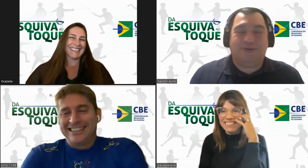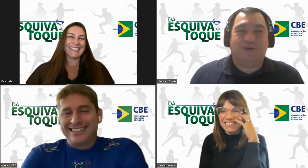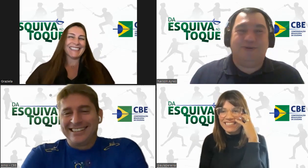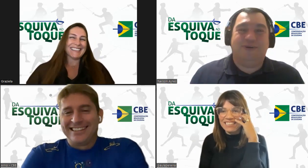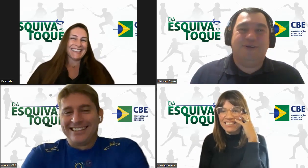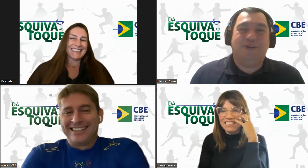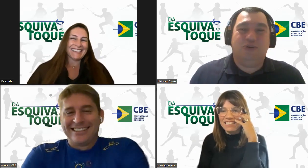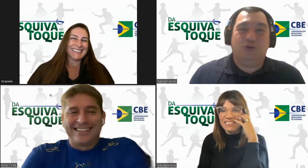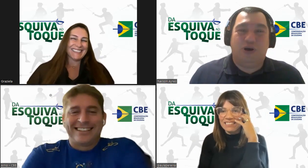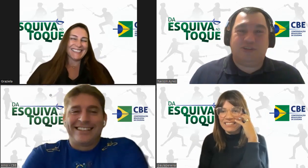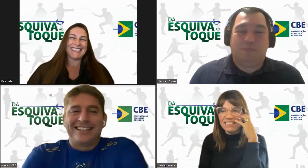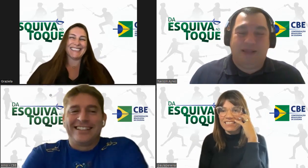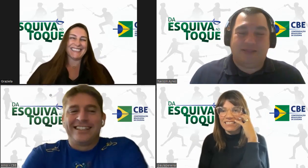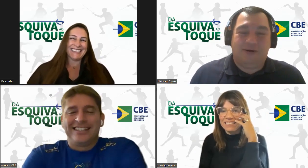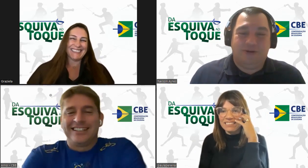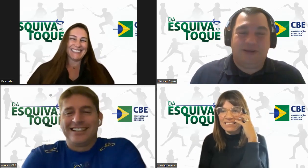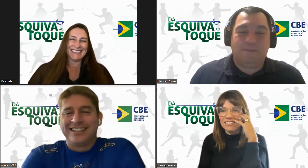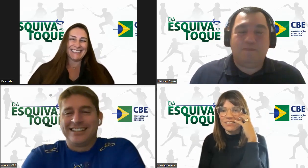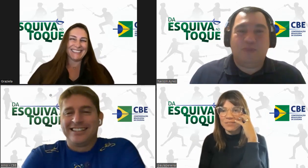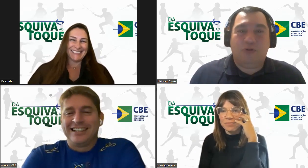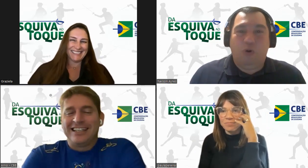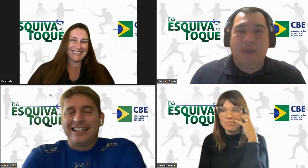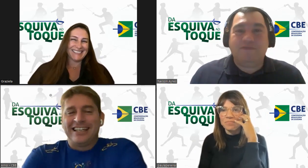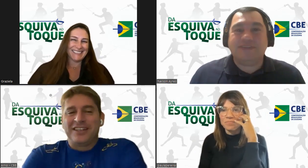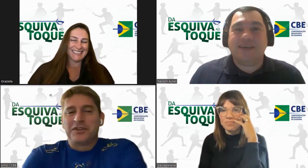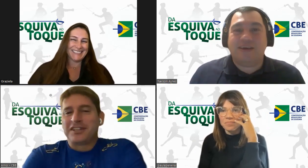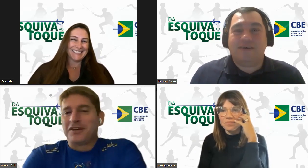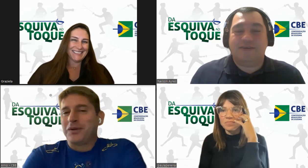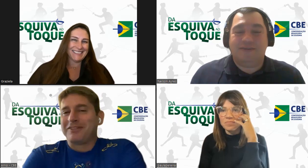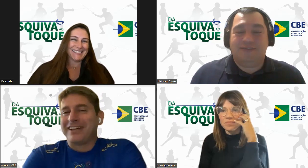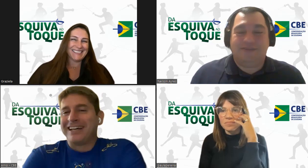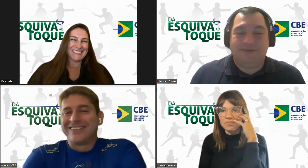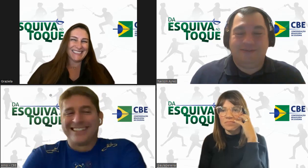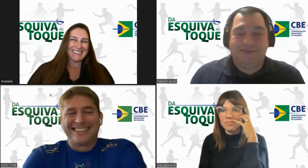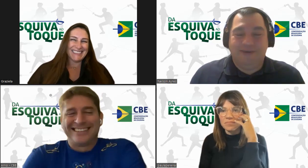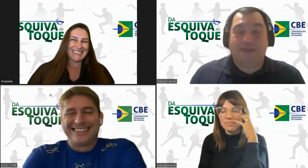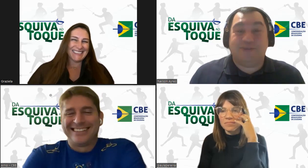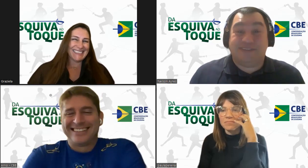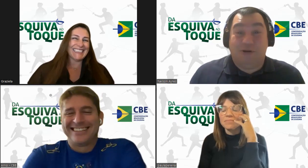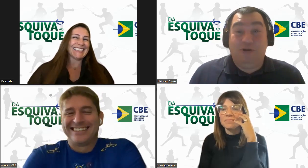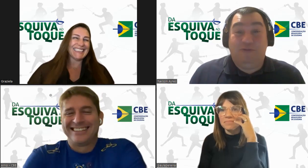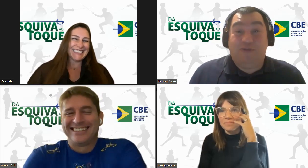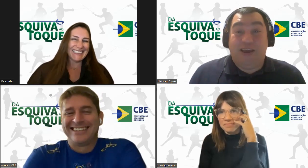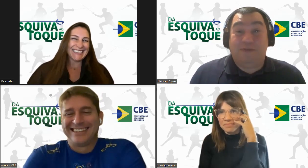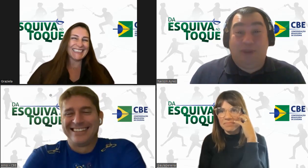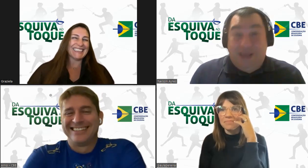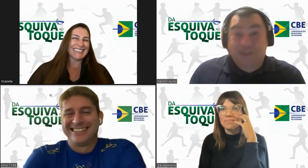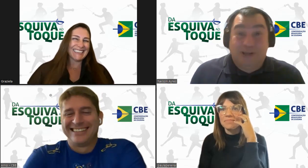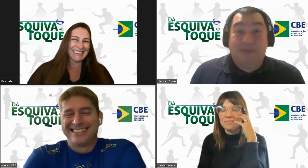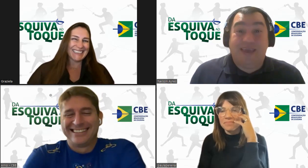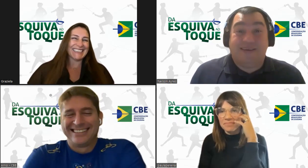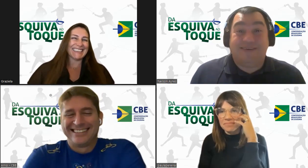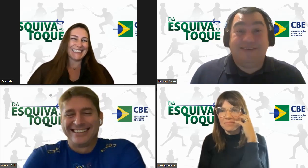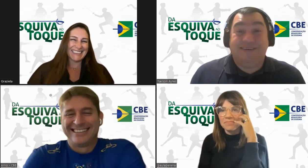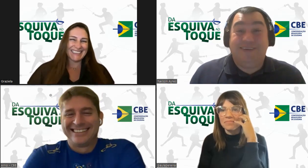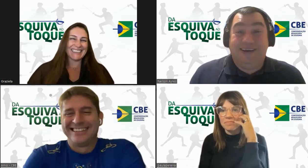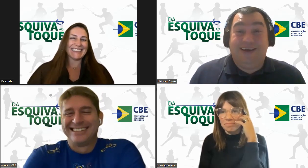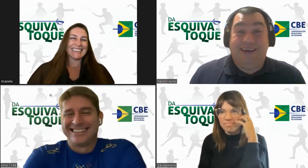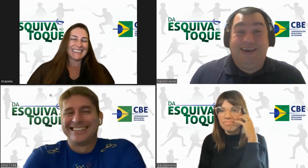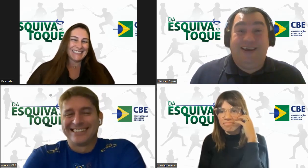do nosso padrão né como é que você é um inferno para eles